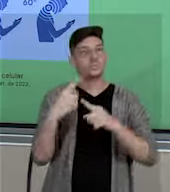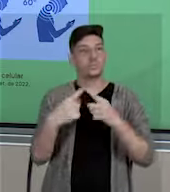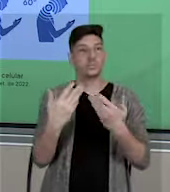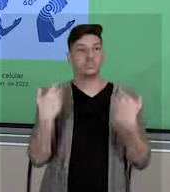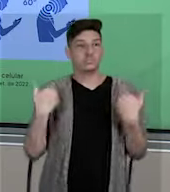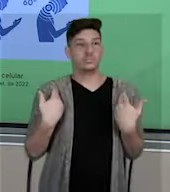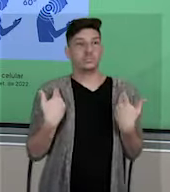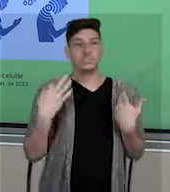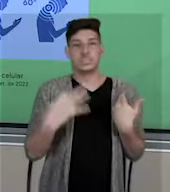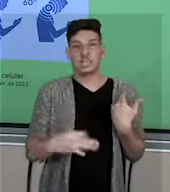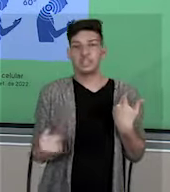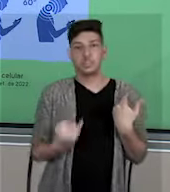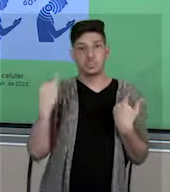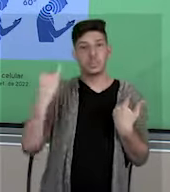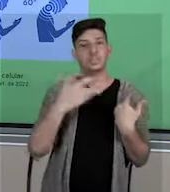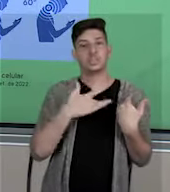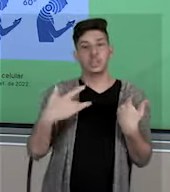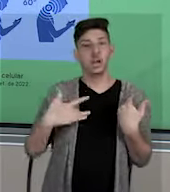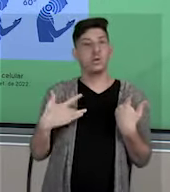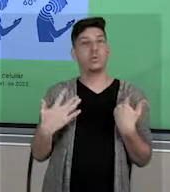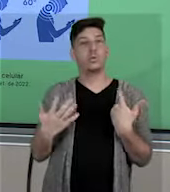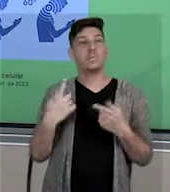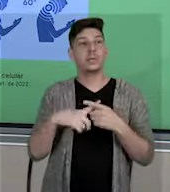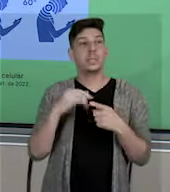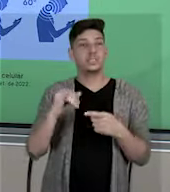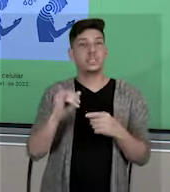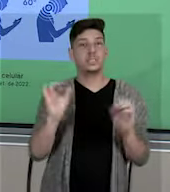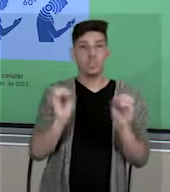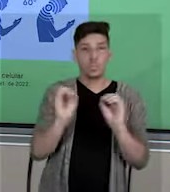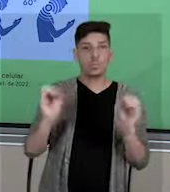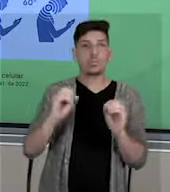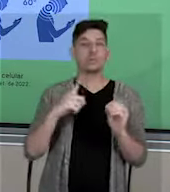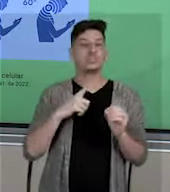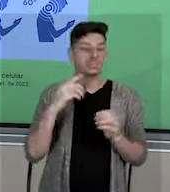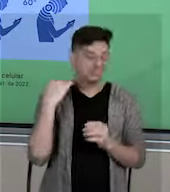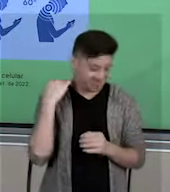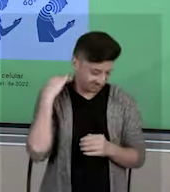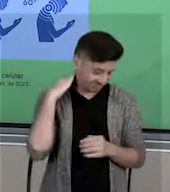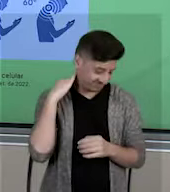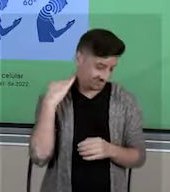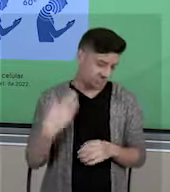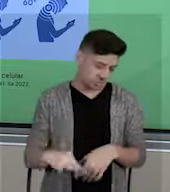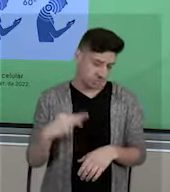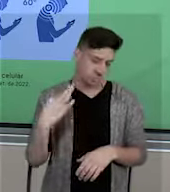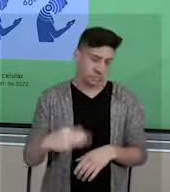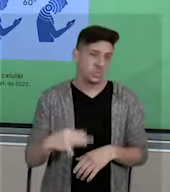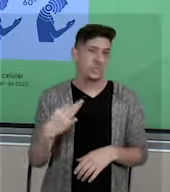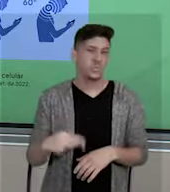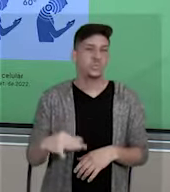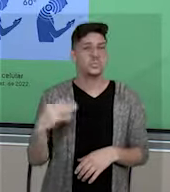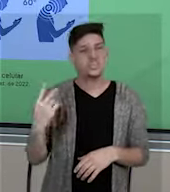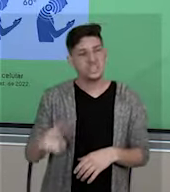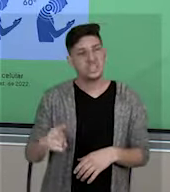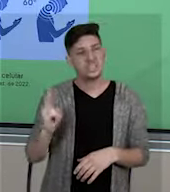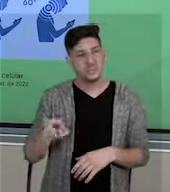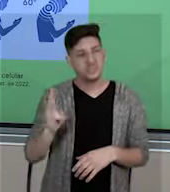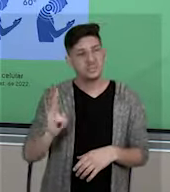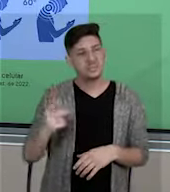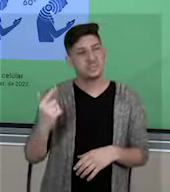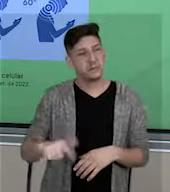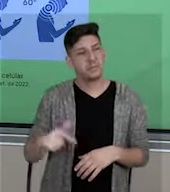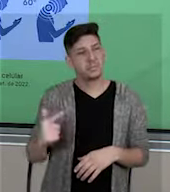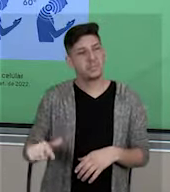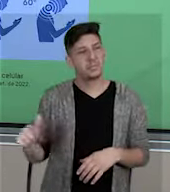de saúde, porque as pessoas começam a ter dores crônicas, né, dores contínuas, sempre ocorrendo de novo, cada vez piores. Por quê? Porque